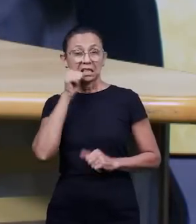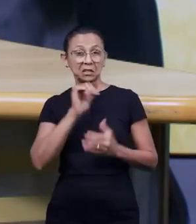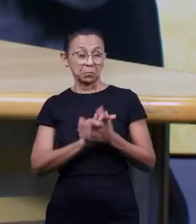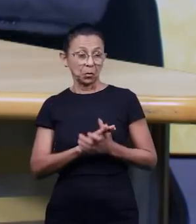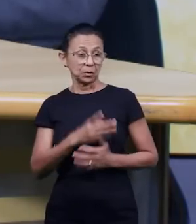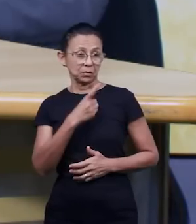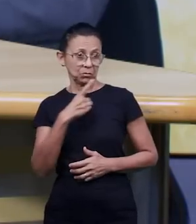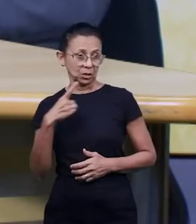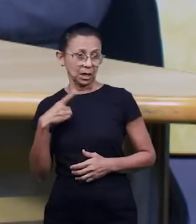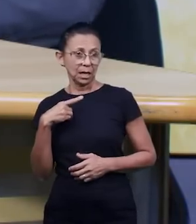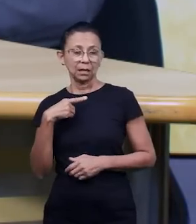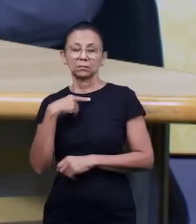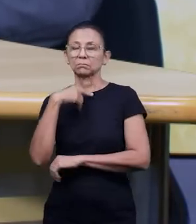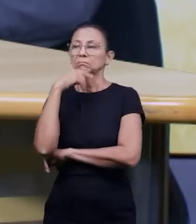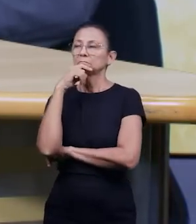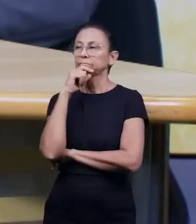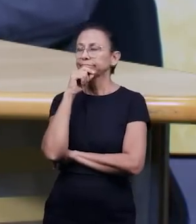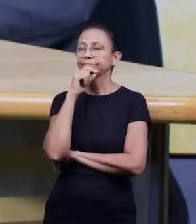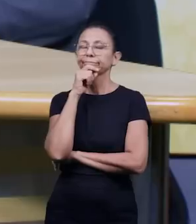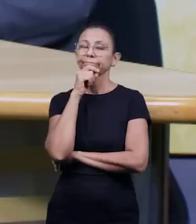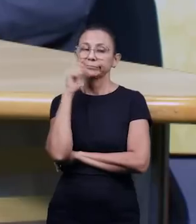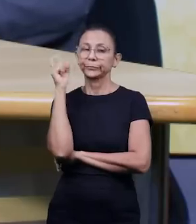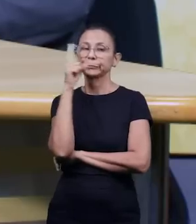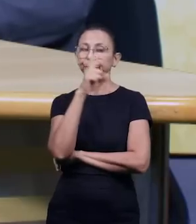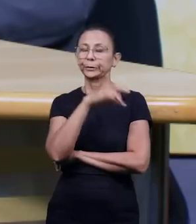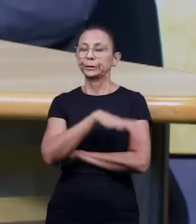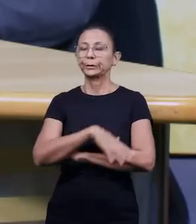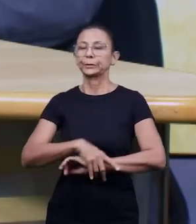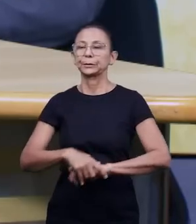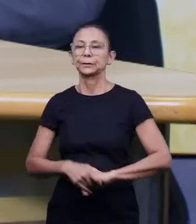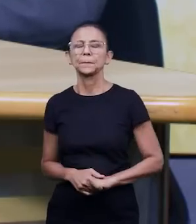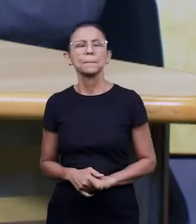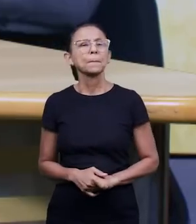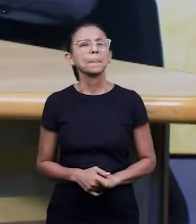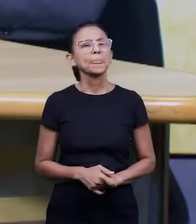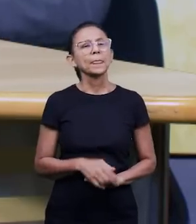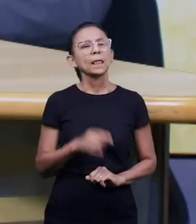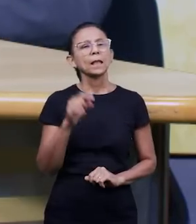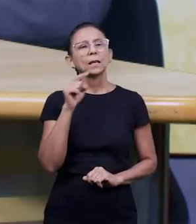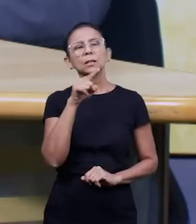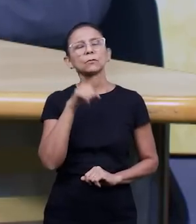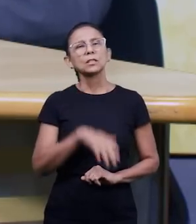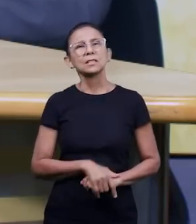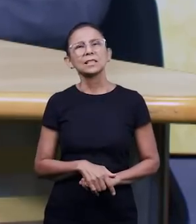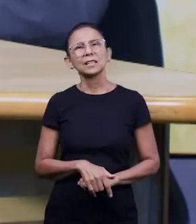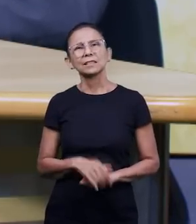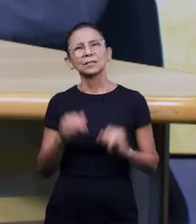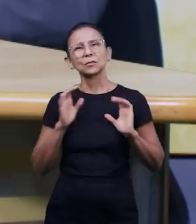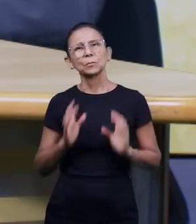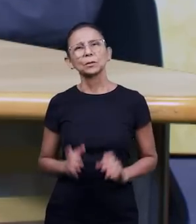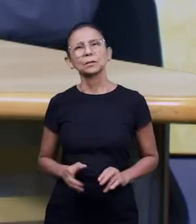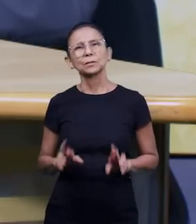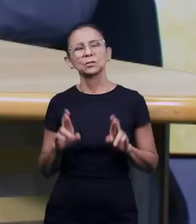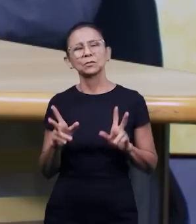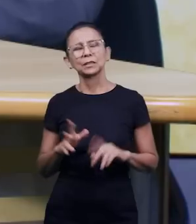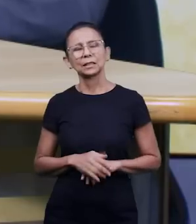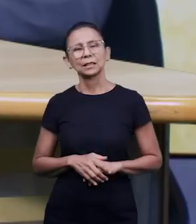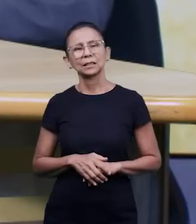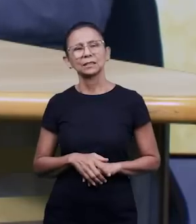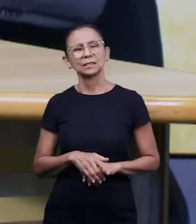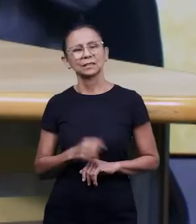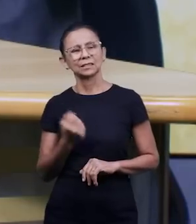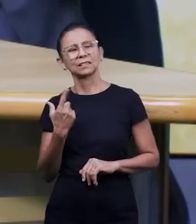a esposa. Diz, não, eu acho que ele está errado, ele está com as dificuldades assim. Não, que a mulher pega muito no meu pé. Que a mulher...